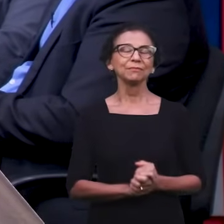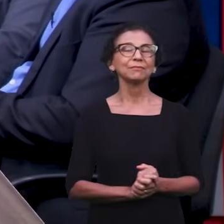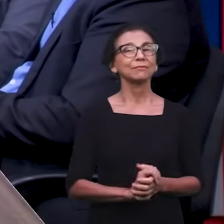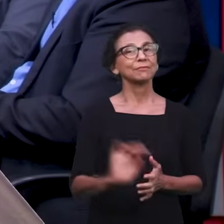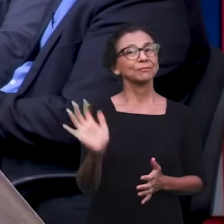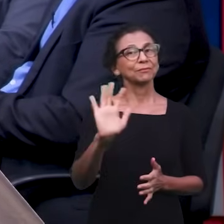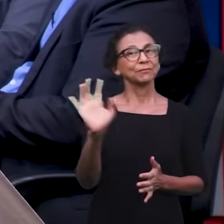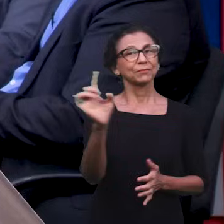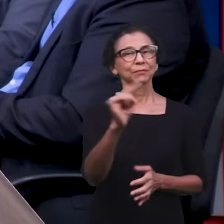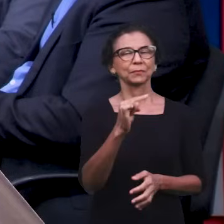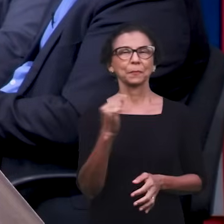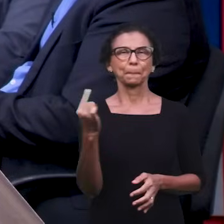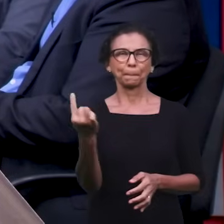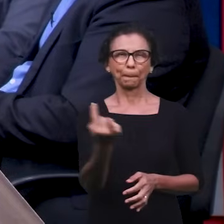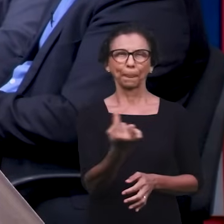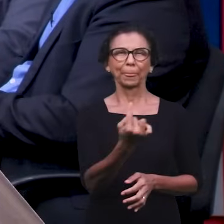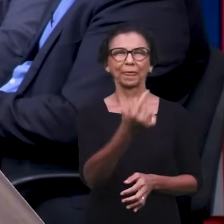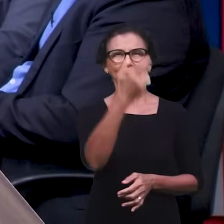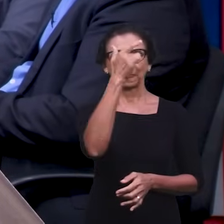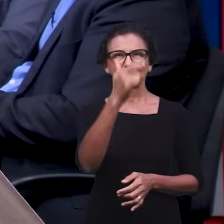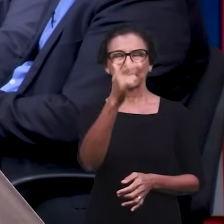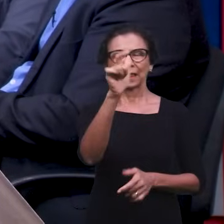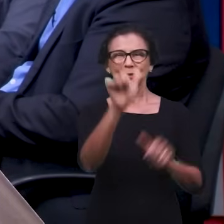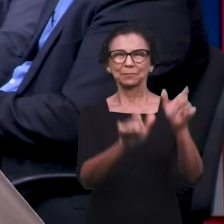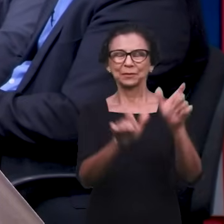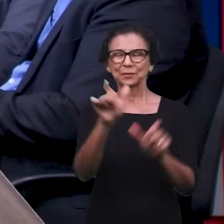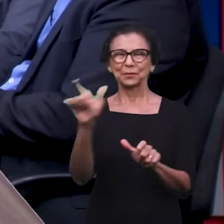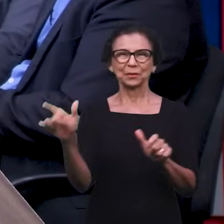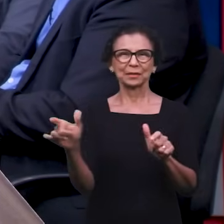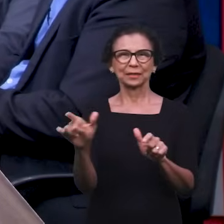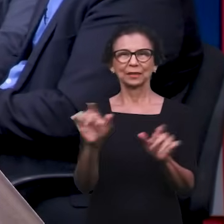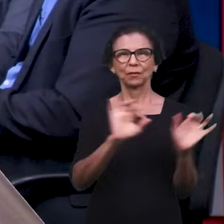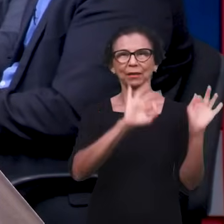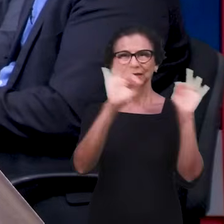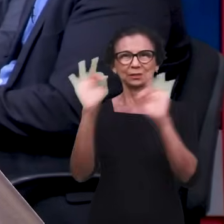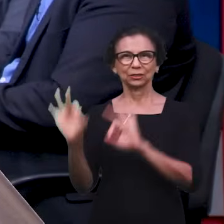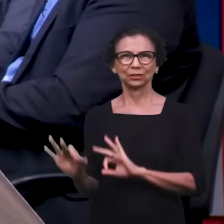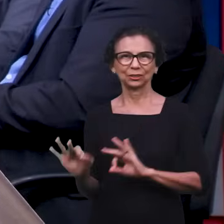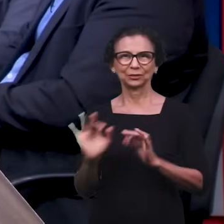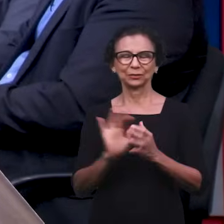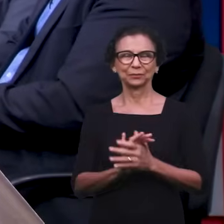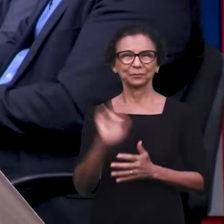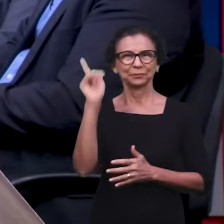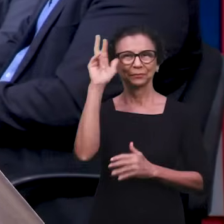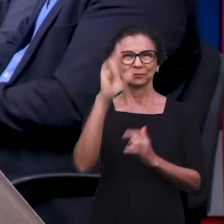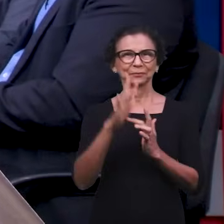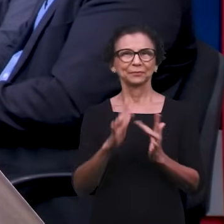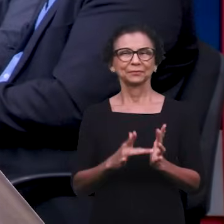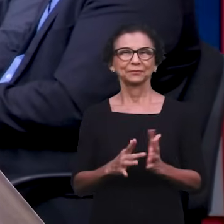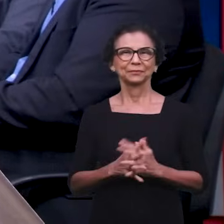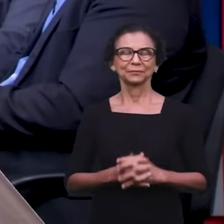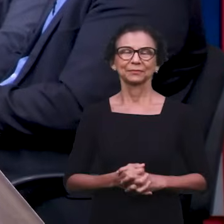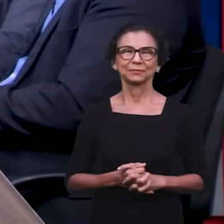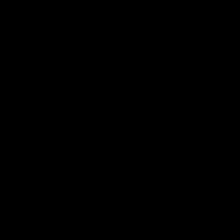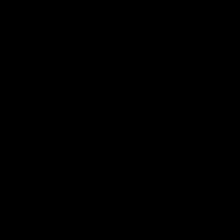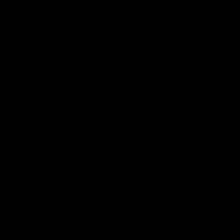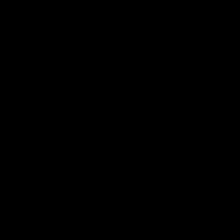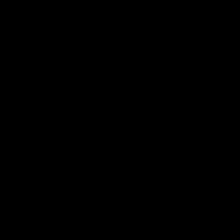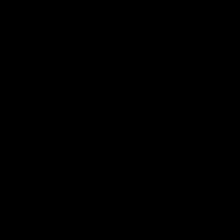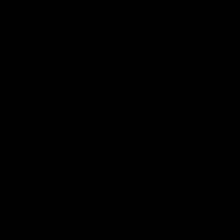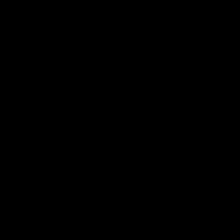despedir de todos os nossos irmãos que estão nos acompanhando até nosso próximo episódio. A paz do Senhor Jesus.